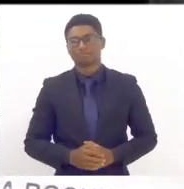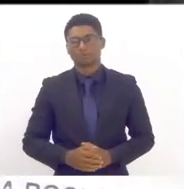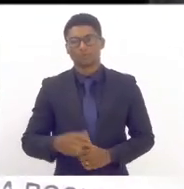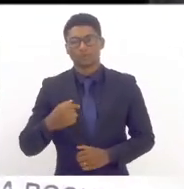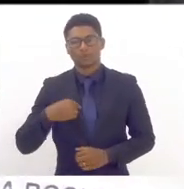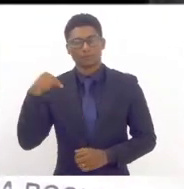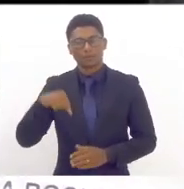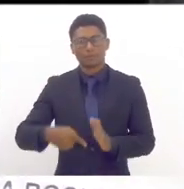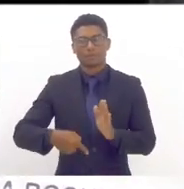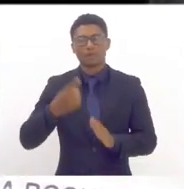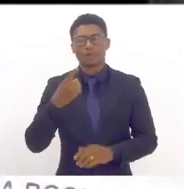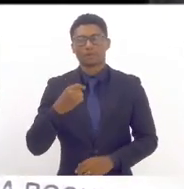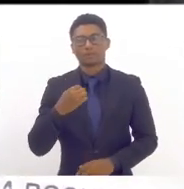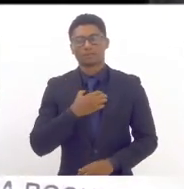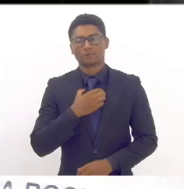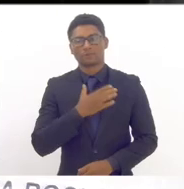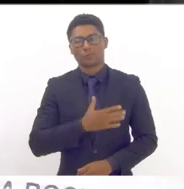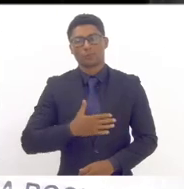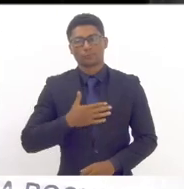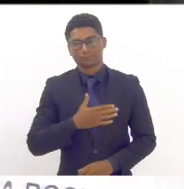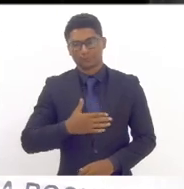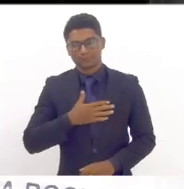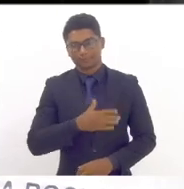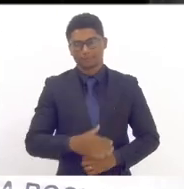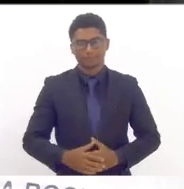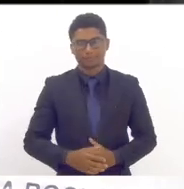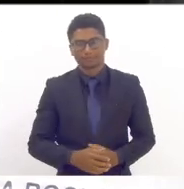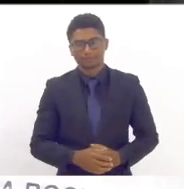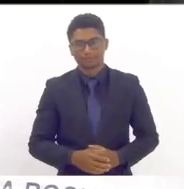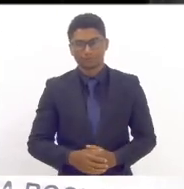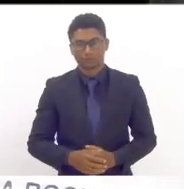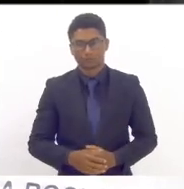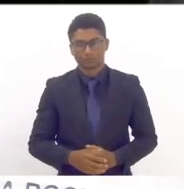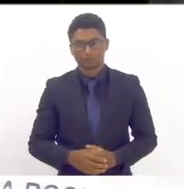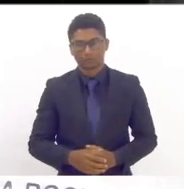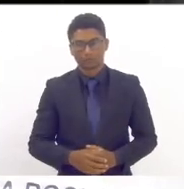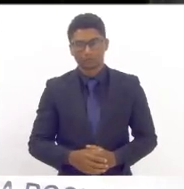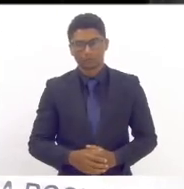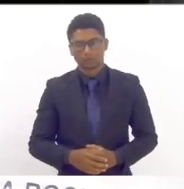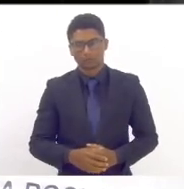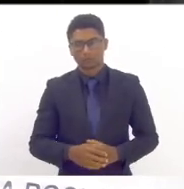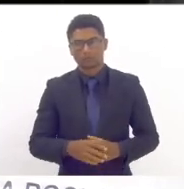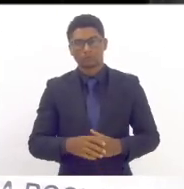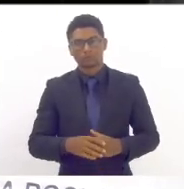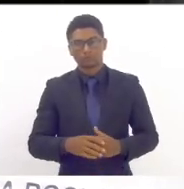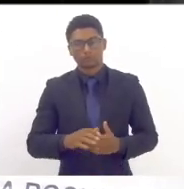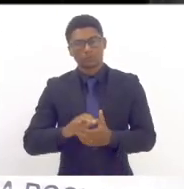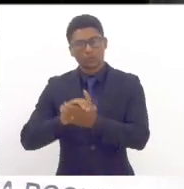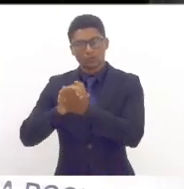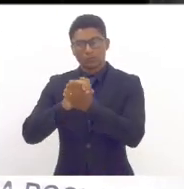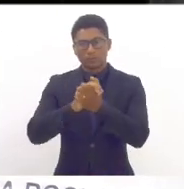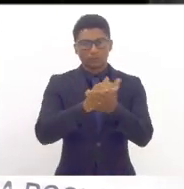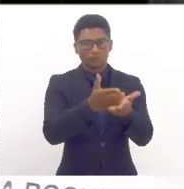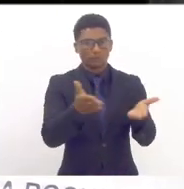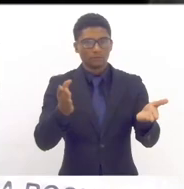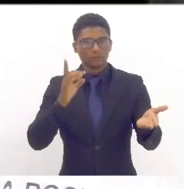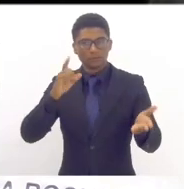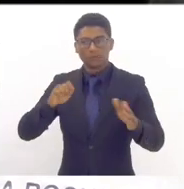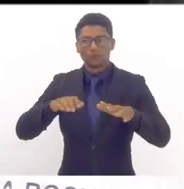aqui hoje pela primeira vez nessa Casa Legislativa. Na sua pessoa também, cumprimento todos os parlamentares